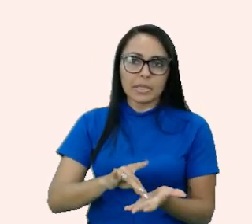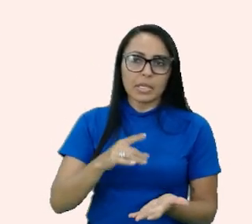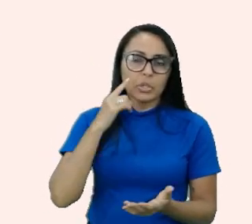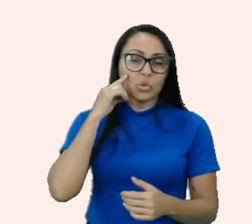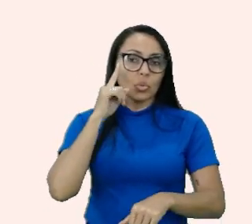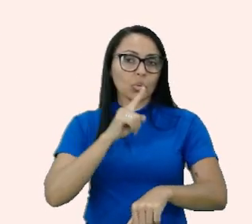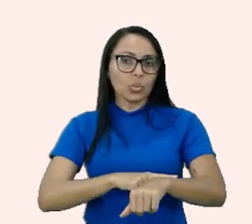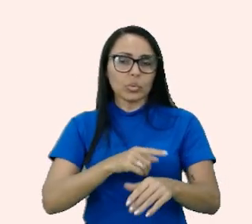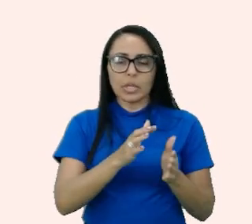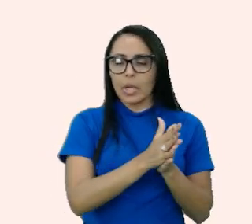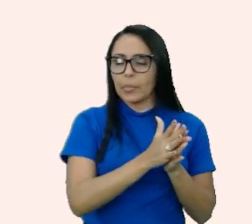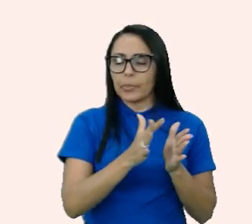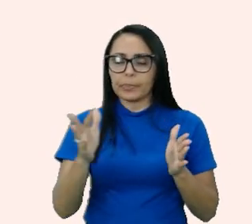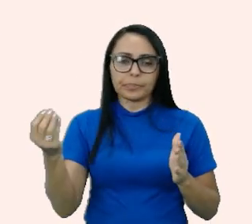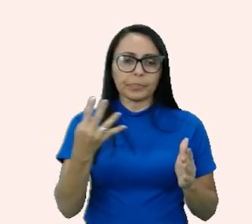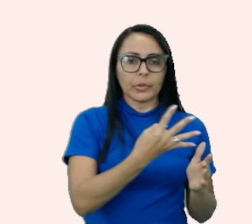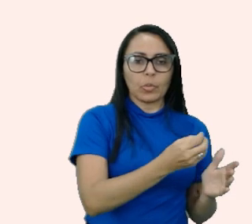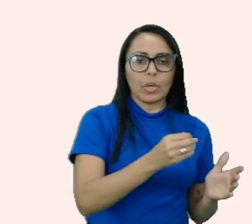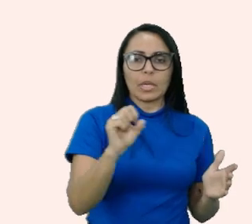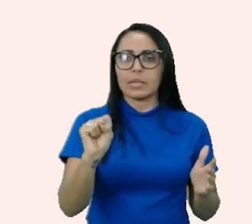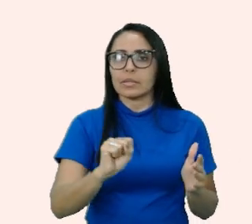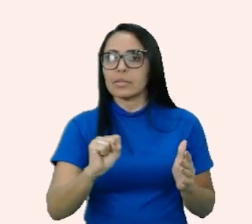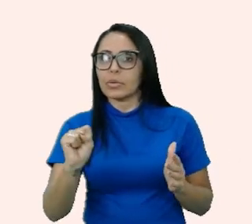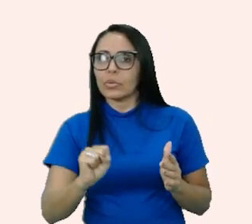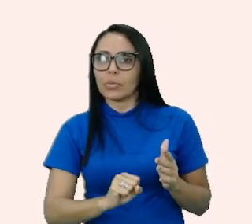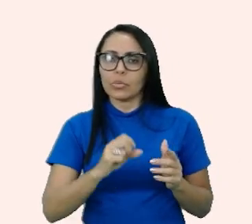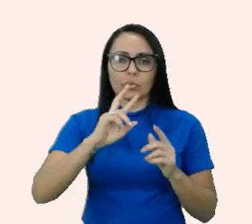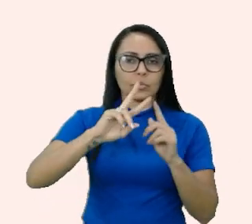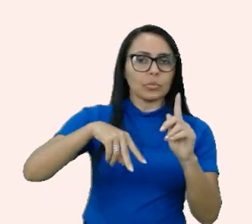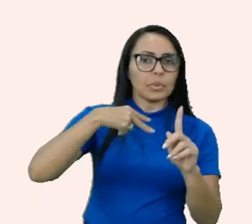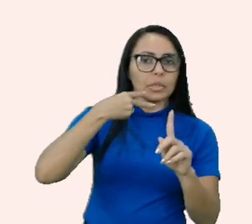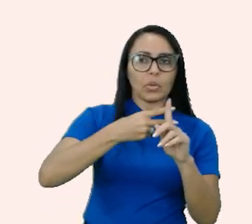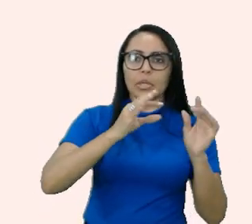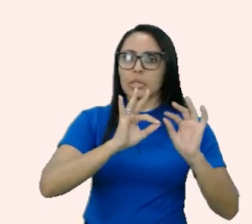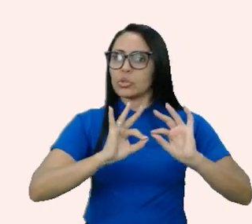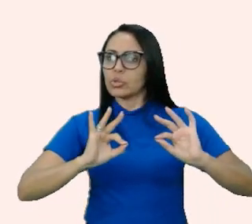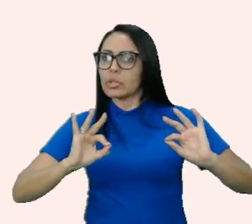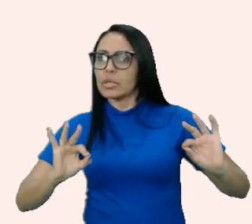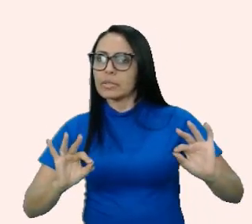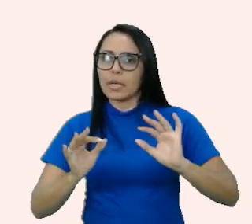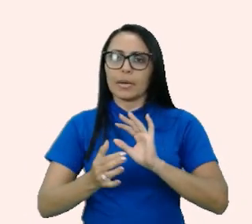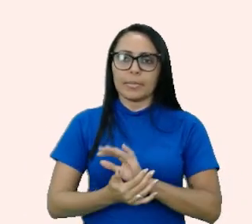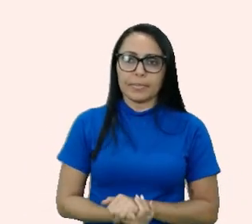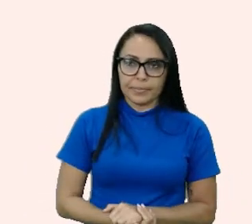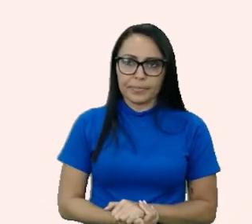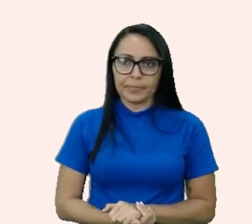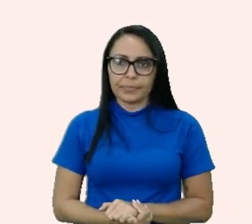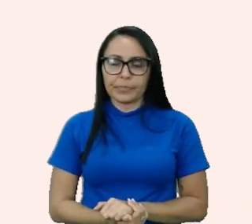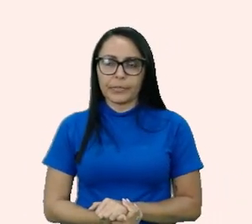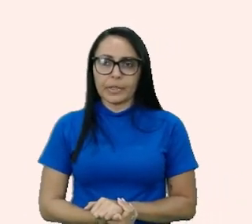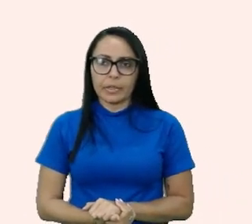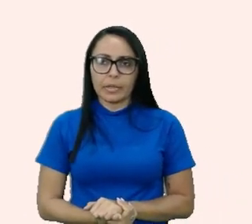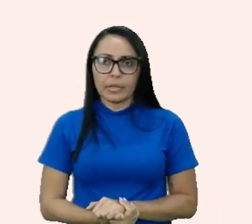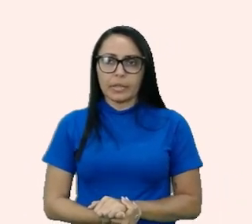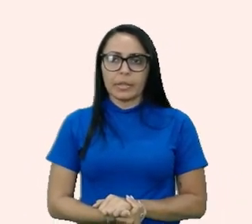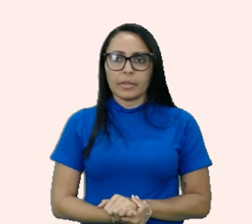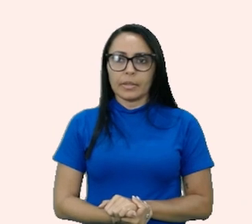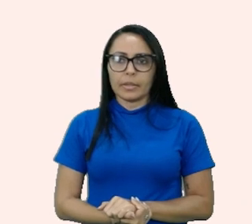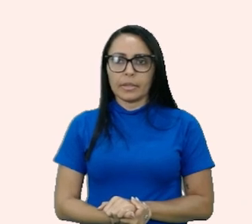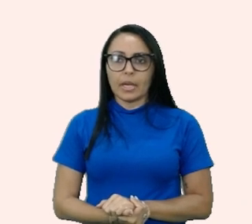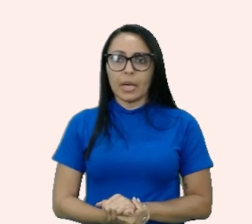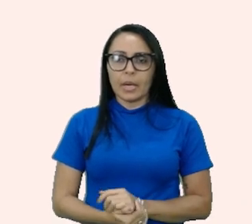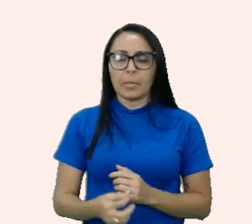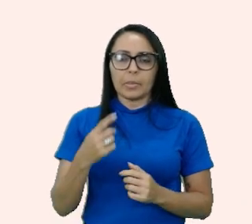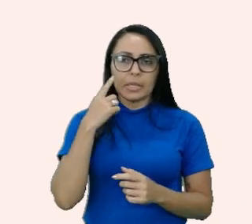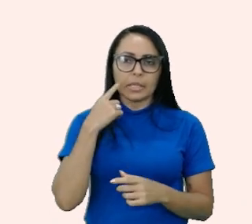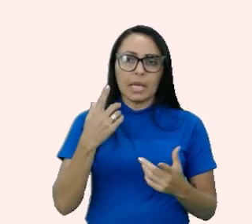de 40 segundos. Duplicou a distância, duplica o tempo. E apliquei a